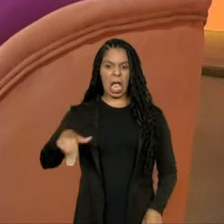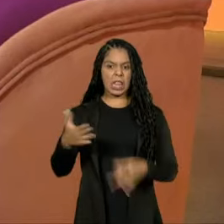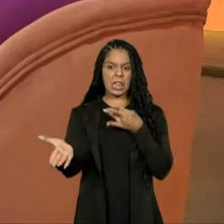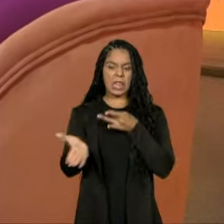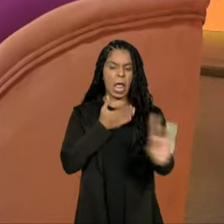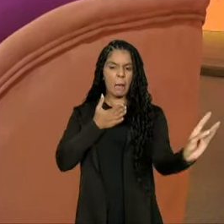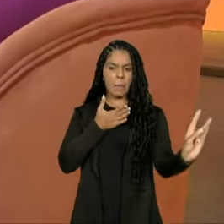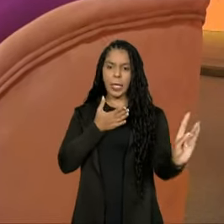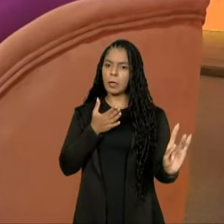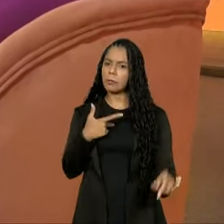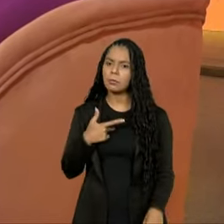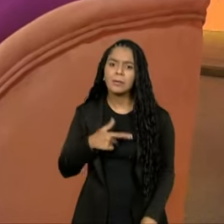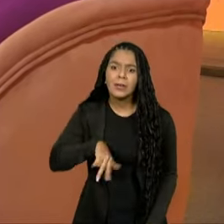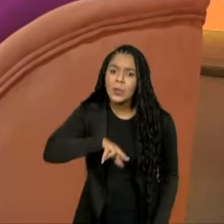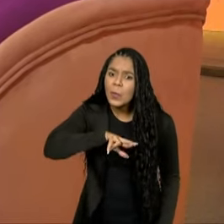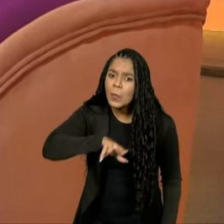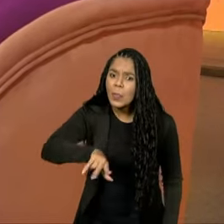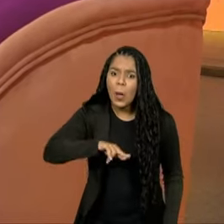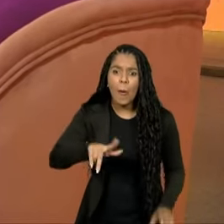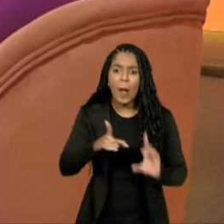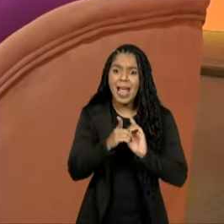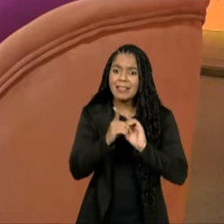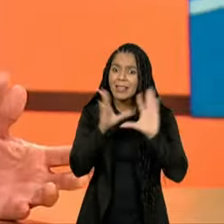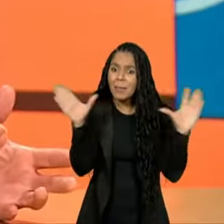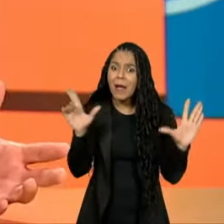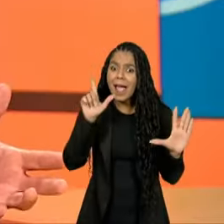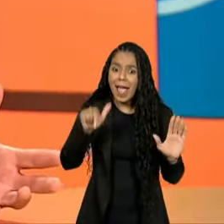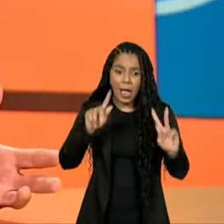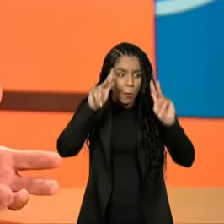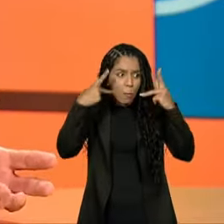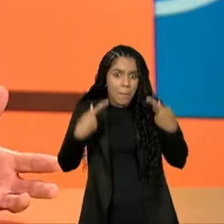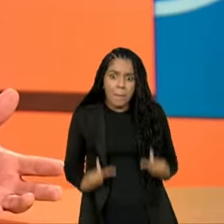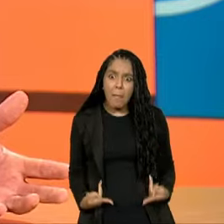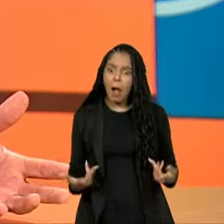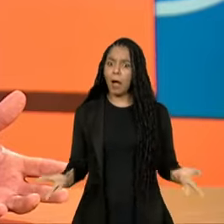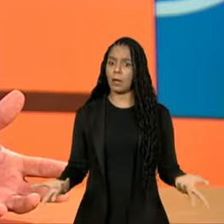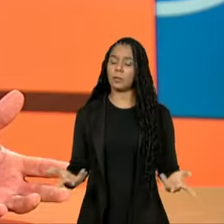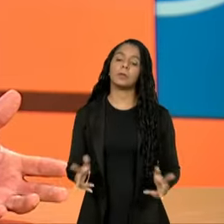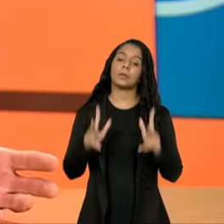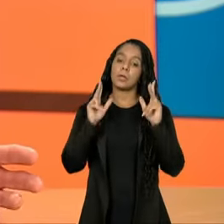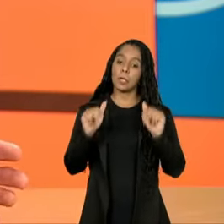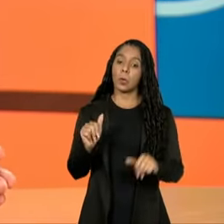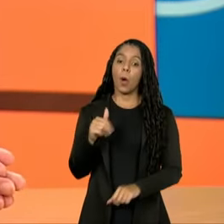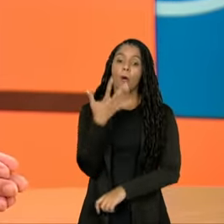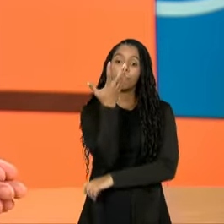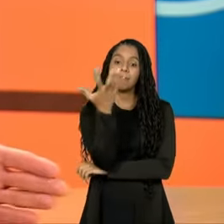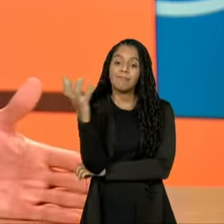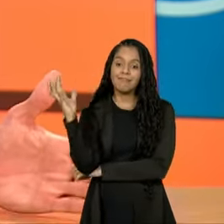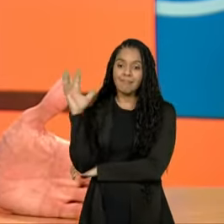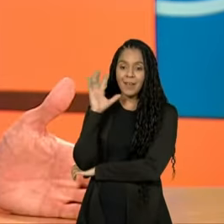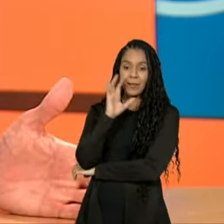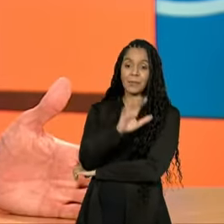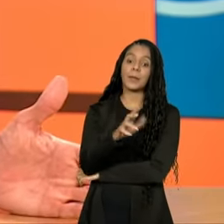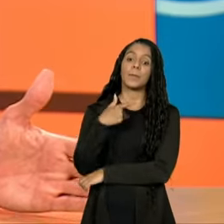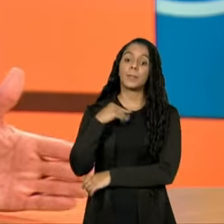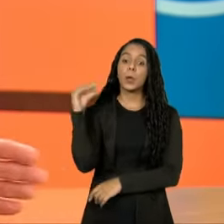mortal. Isso não é democracia, isso não é humano. Não. E a mesma coisa acontece com o meio ambiente. O aquecimento global, ele não é